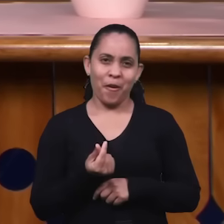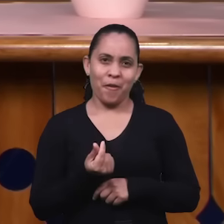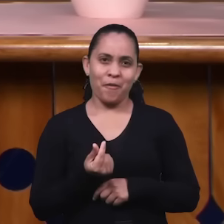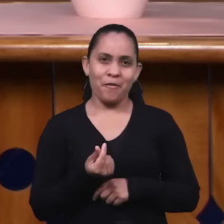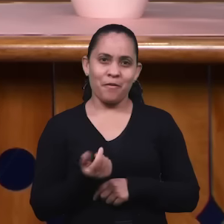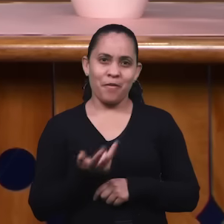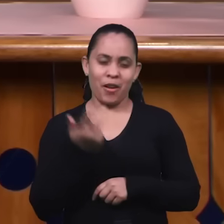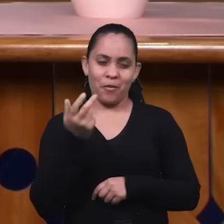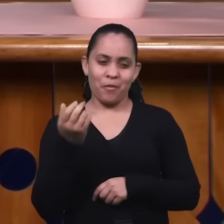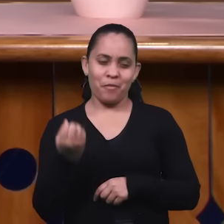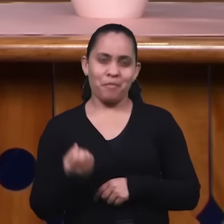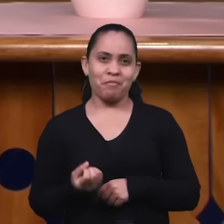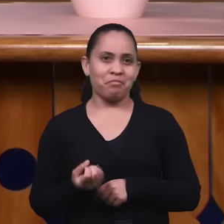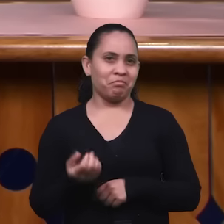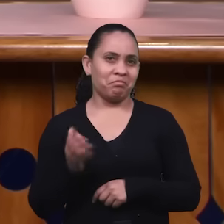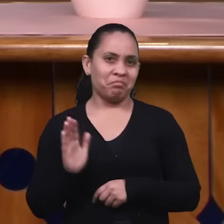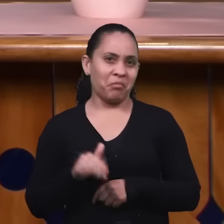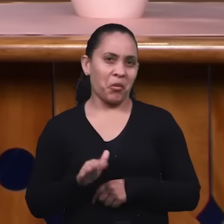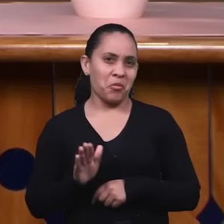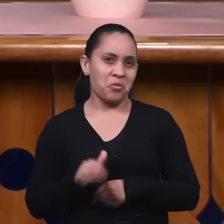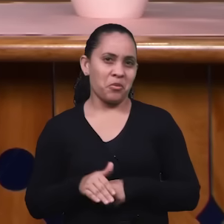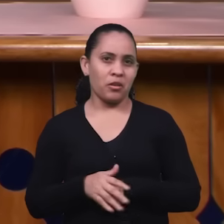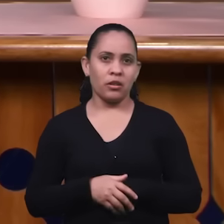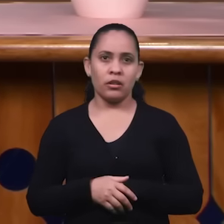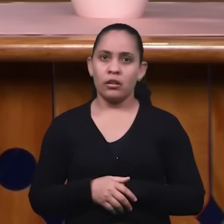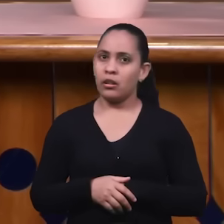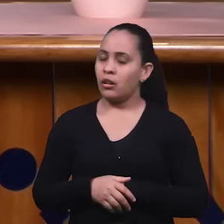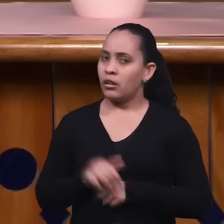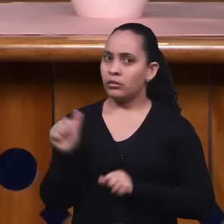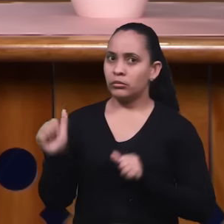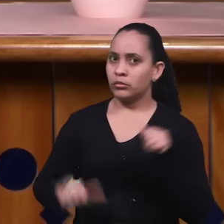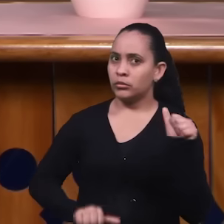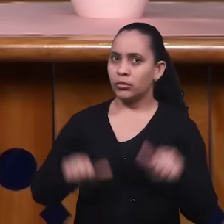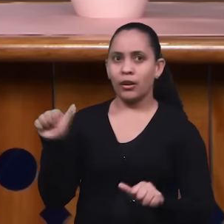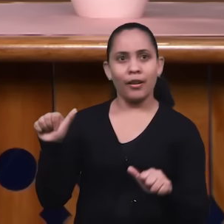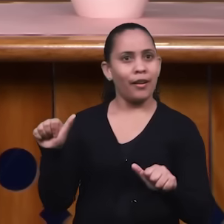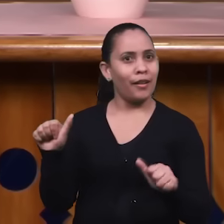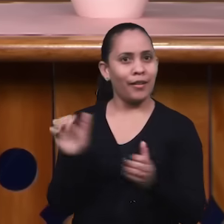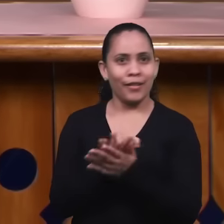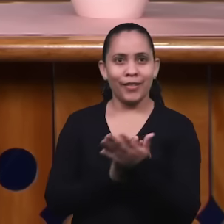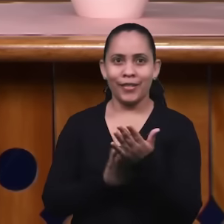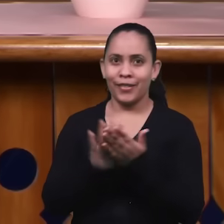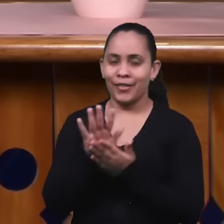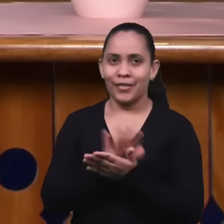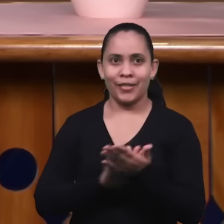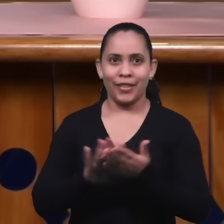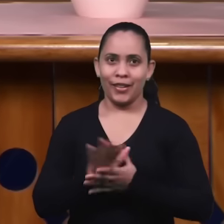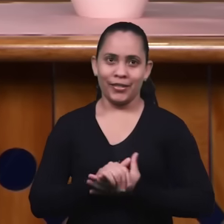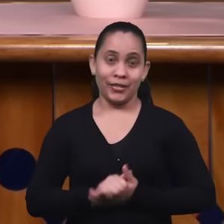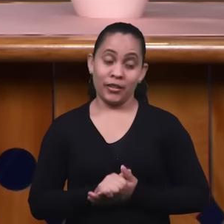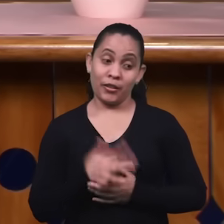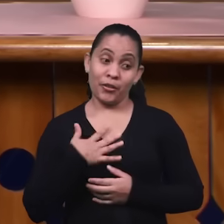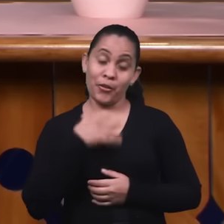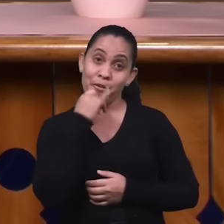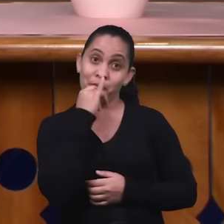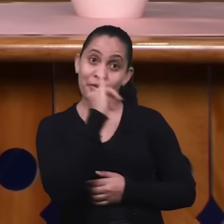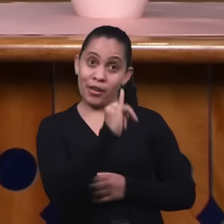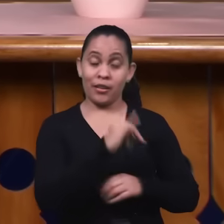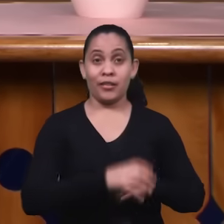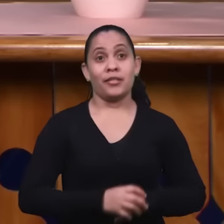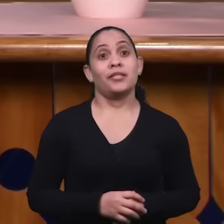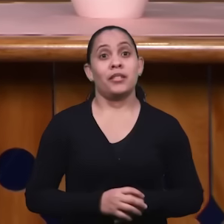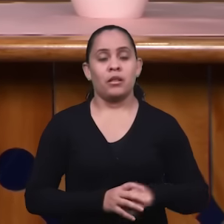Nada, meus irmãos, olha, nada pode ser trocado pela salvação. Porque senão o comprador que diz, e aqui fala